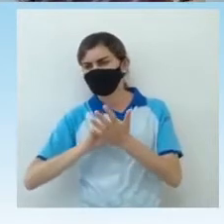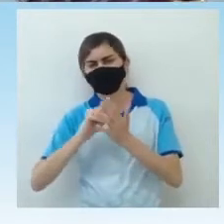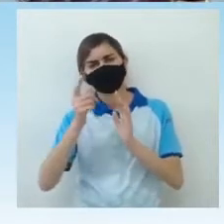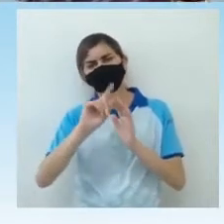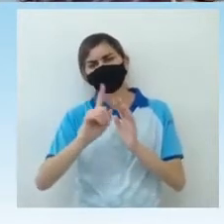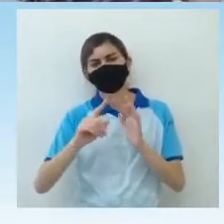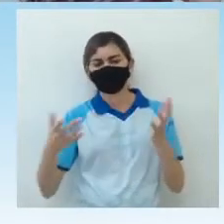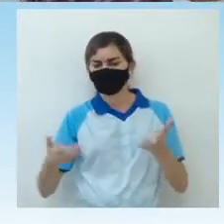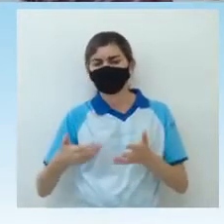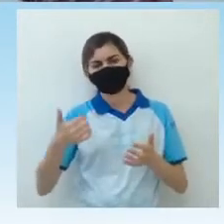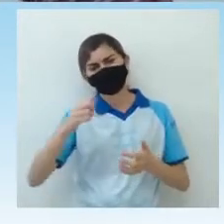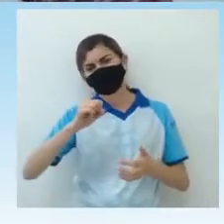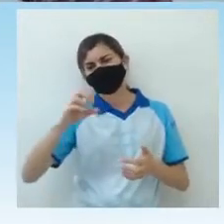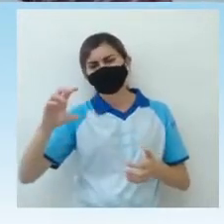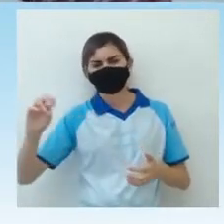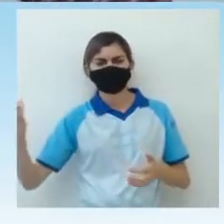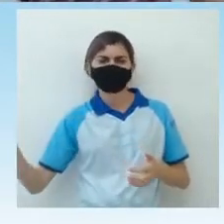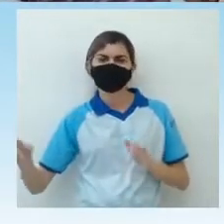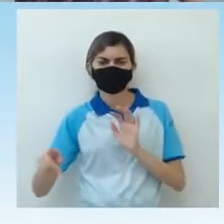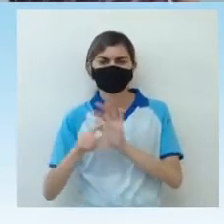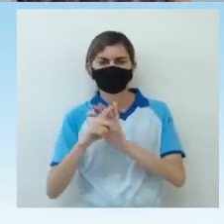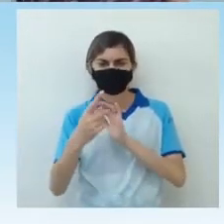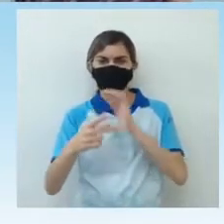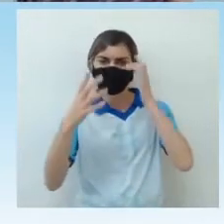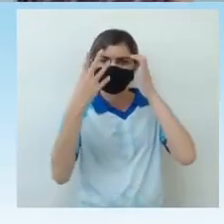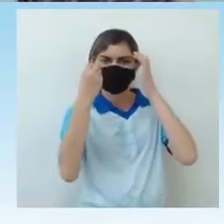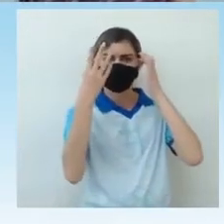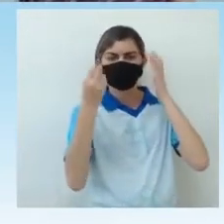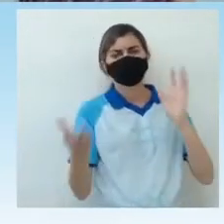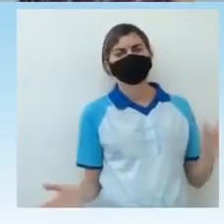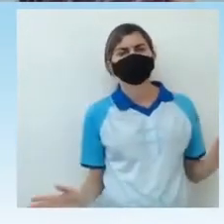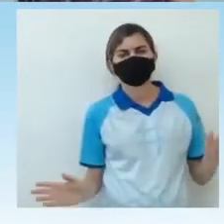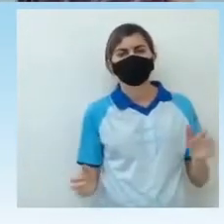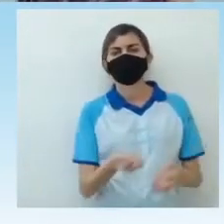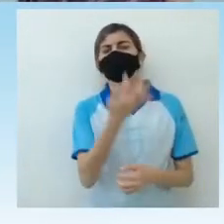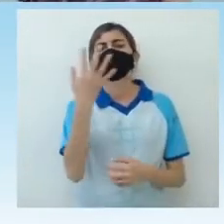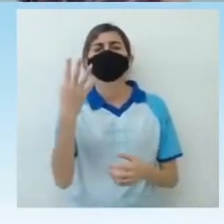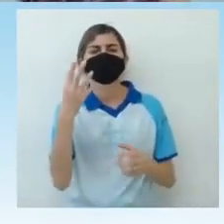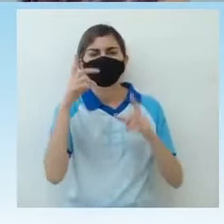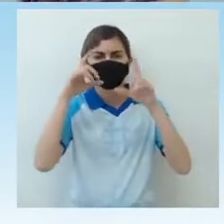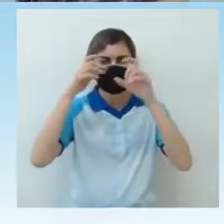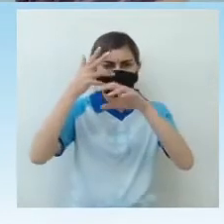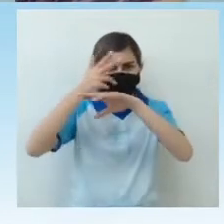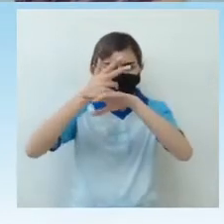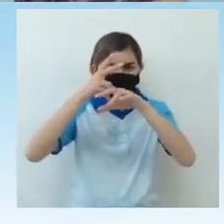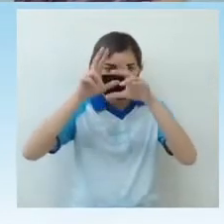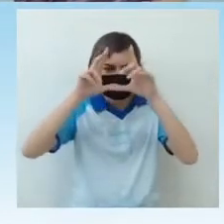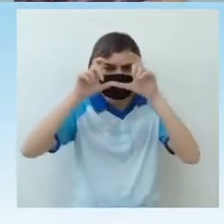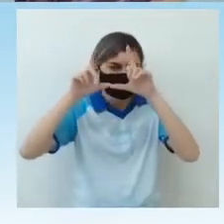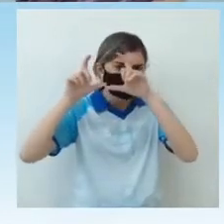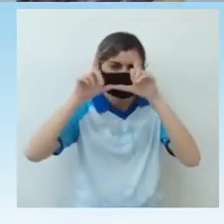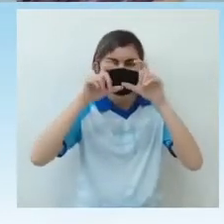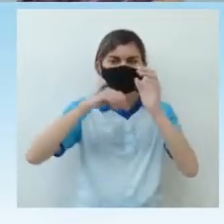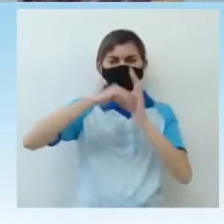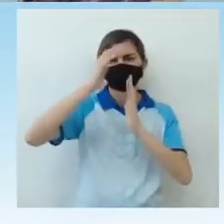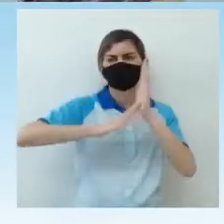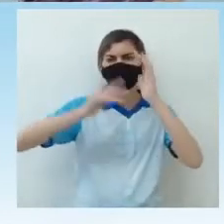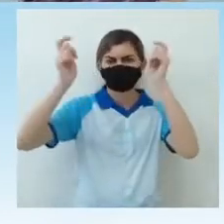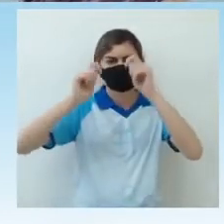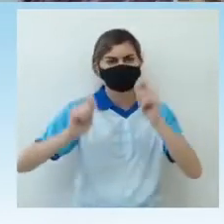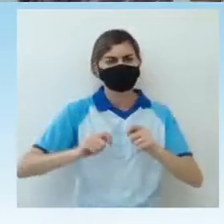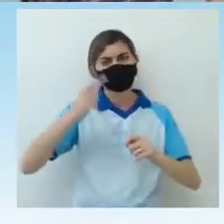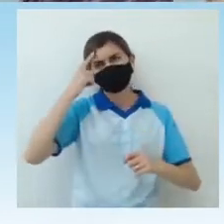real agora, 1800, fazia parte da fotografia. Quando se descobriu a máquina fotográfica, o artista, o pintor